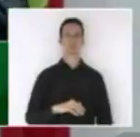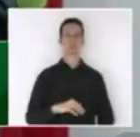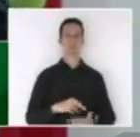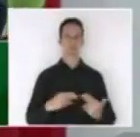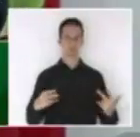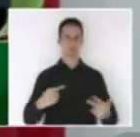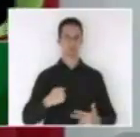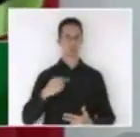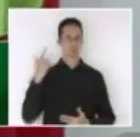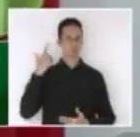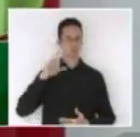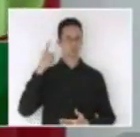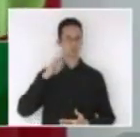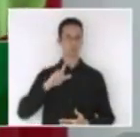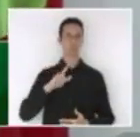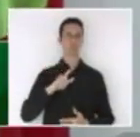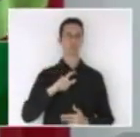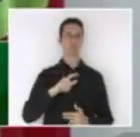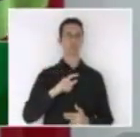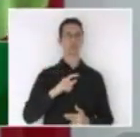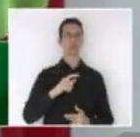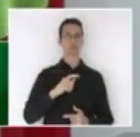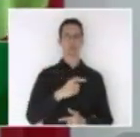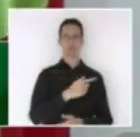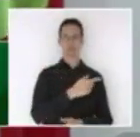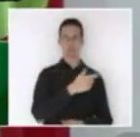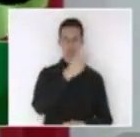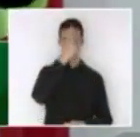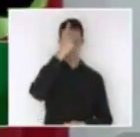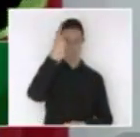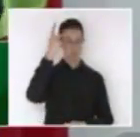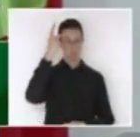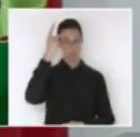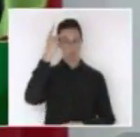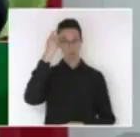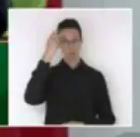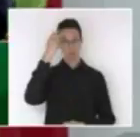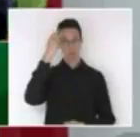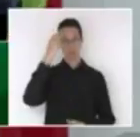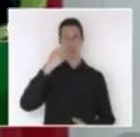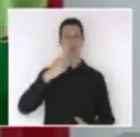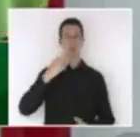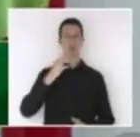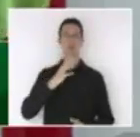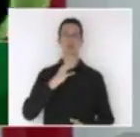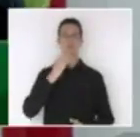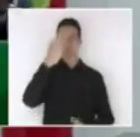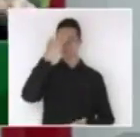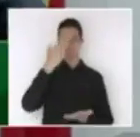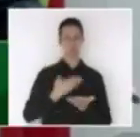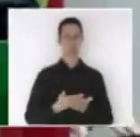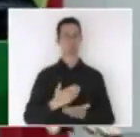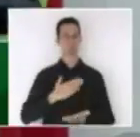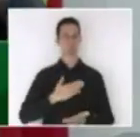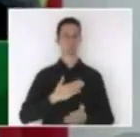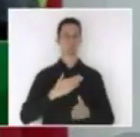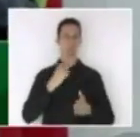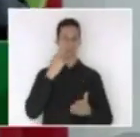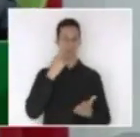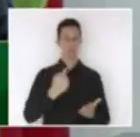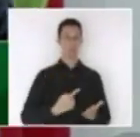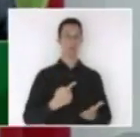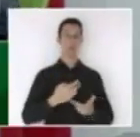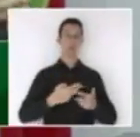crédito em tanta gente que não o conhece, mas que pode, pelas suas atitudes, pela